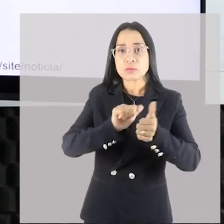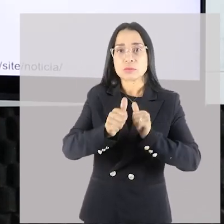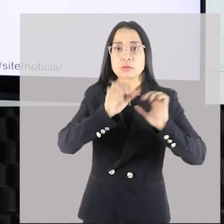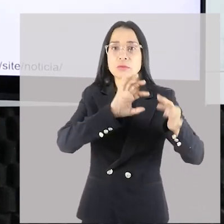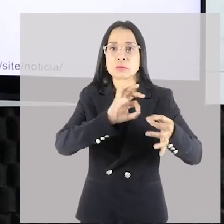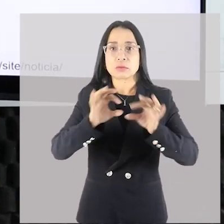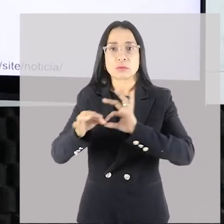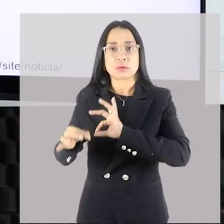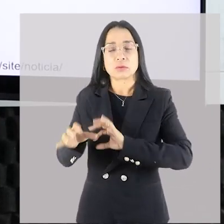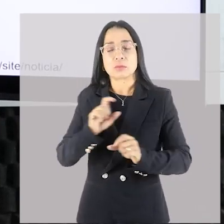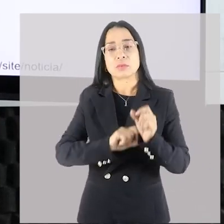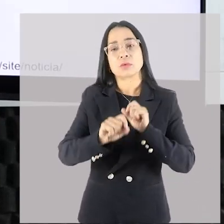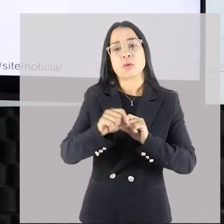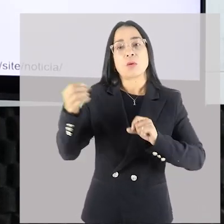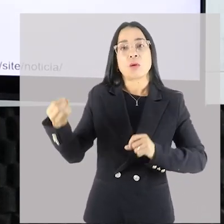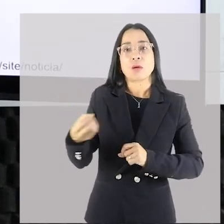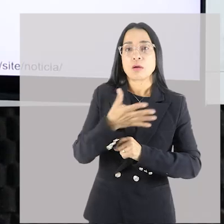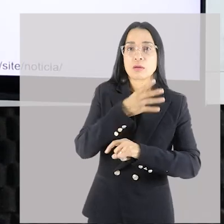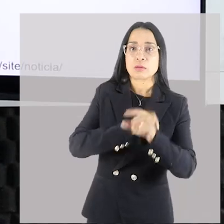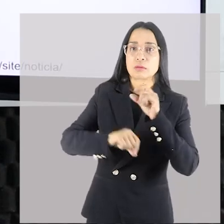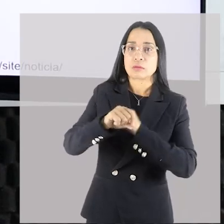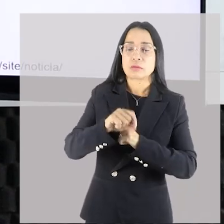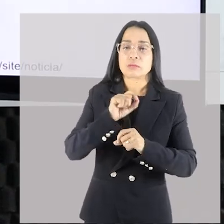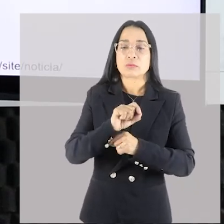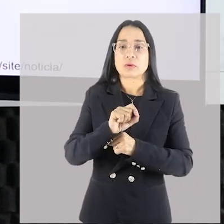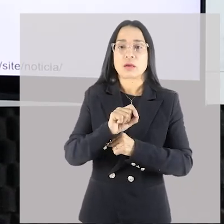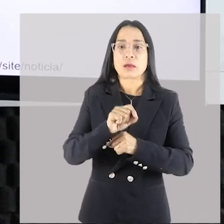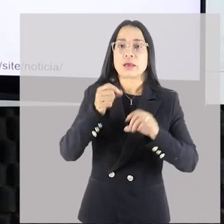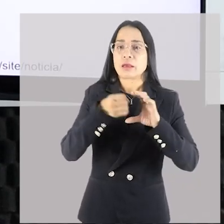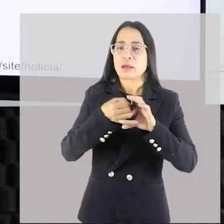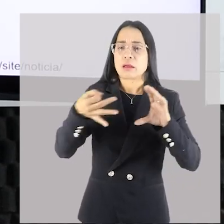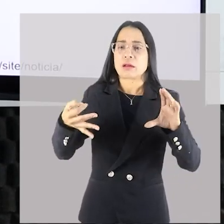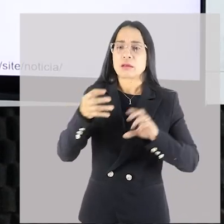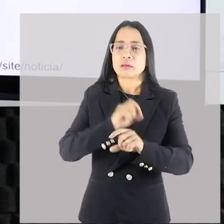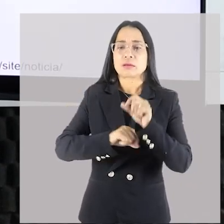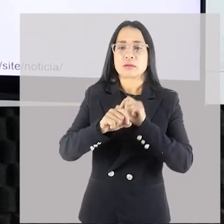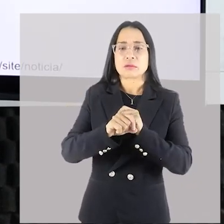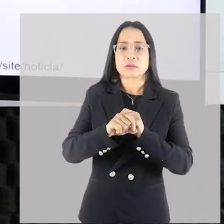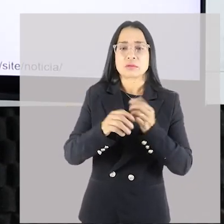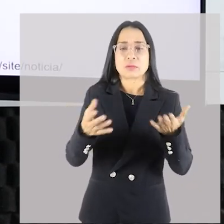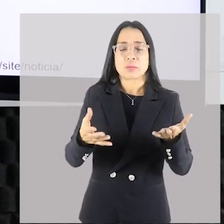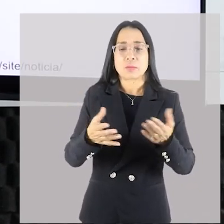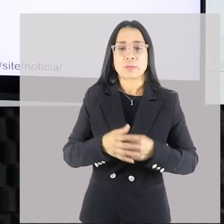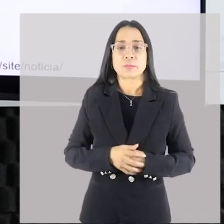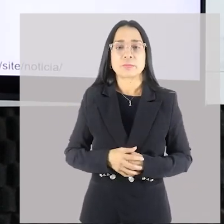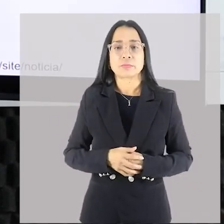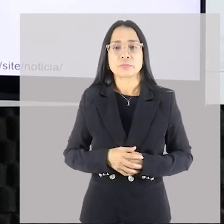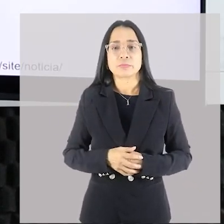Olímpicos, porém com uma nova cara. E aí